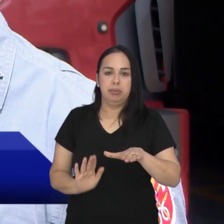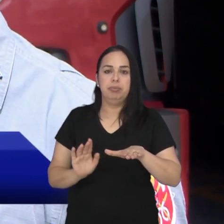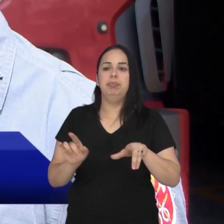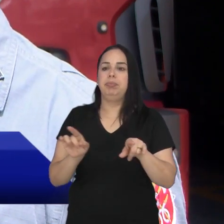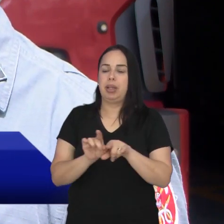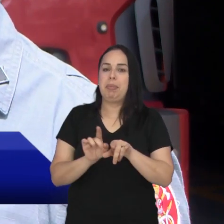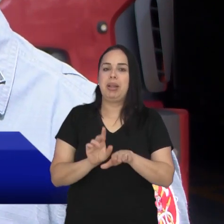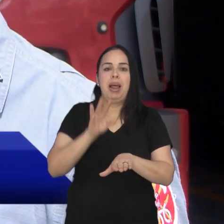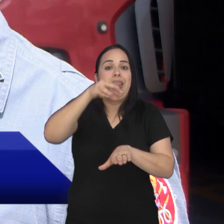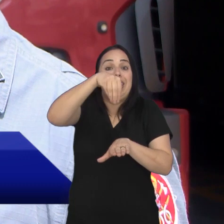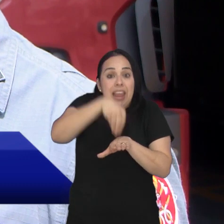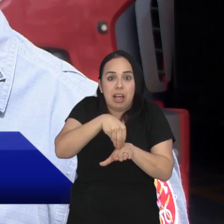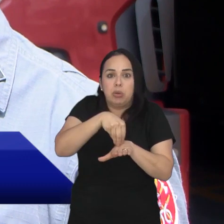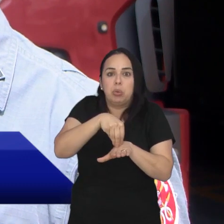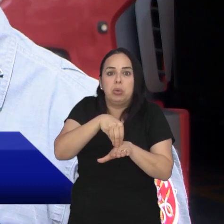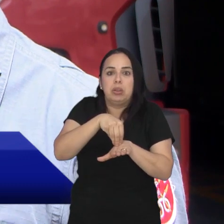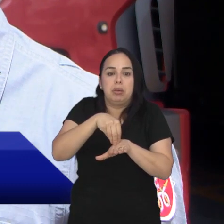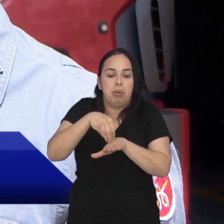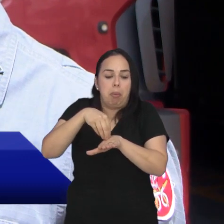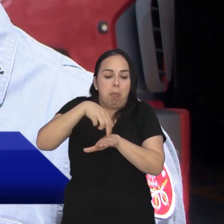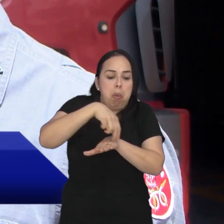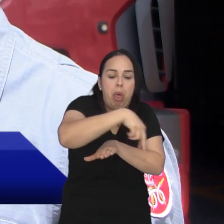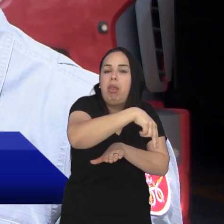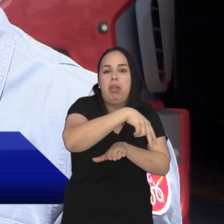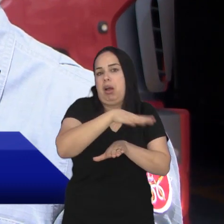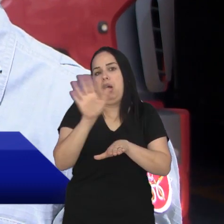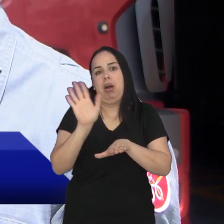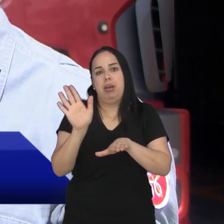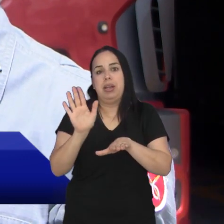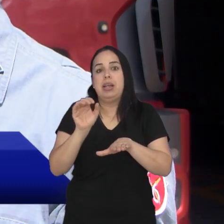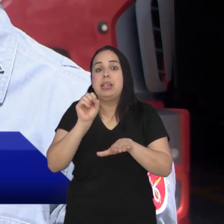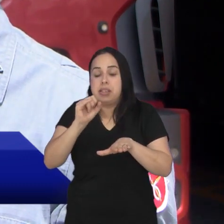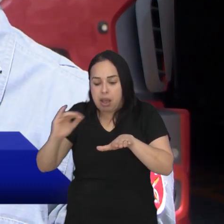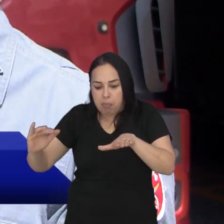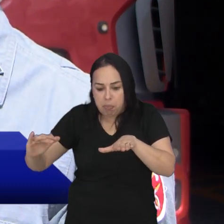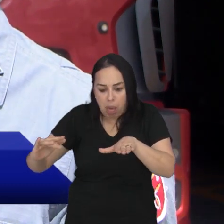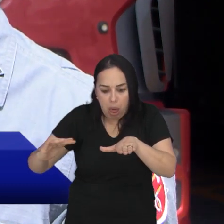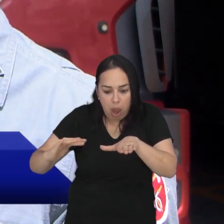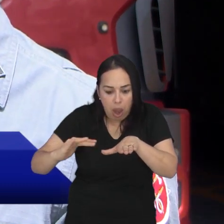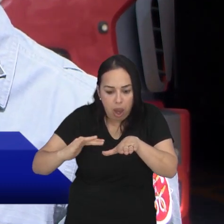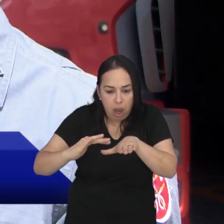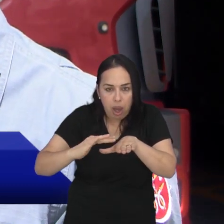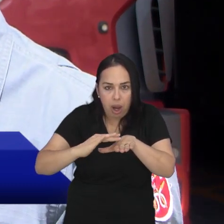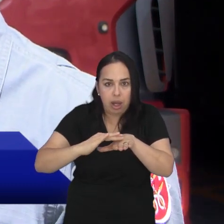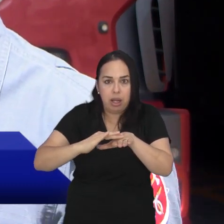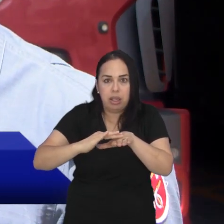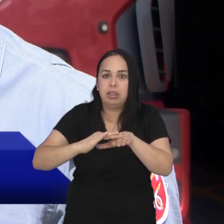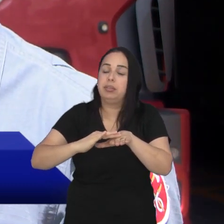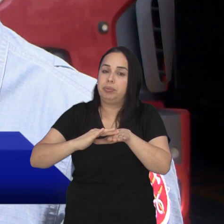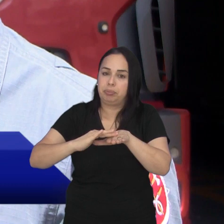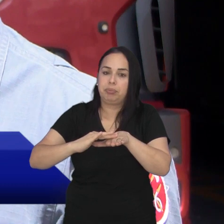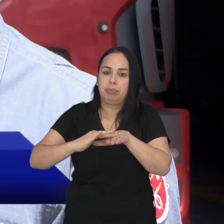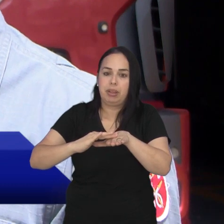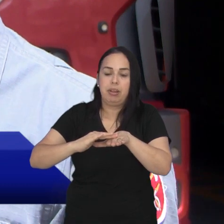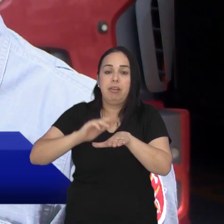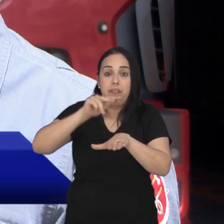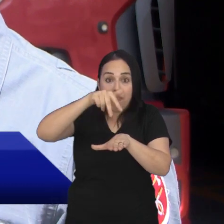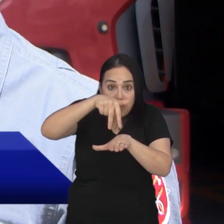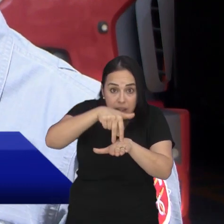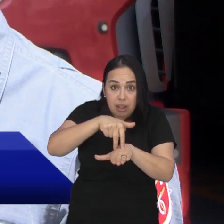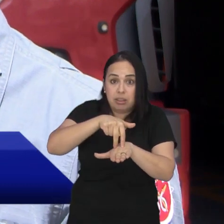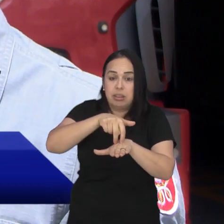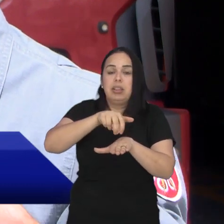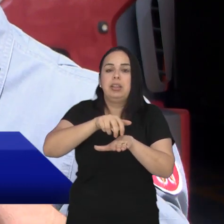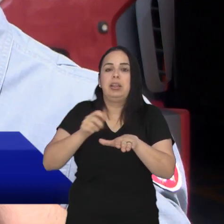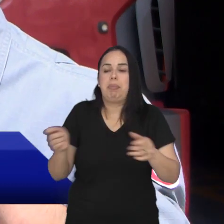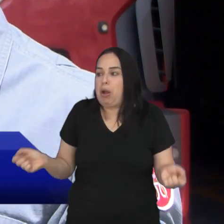disso, é importante que a pessoa fique dentro do veículo. Se a chuva já está numa altura elevada, o carro já está desligado, ela vai ficar